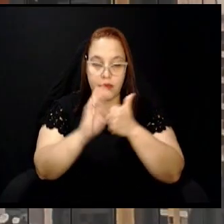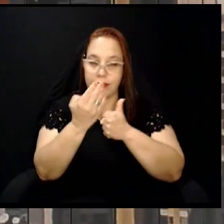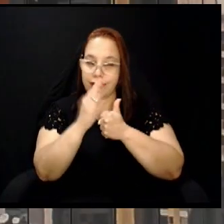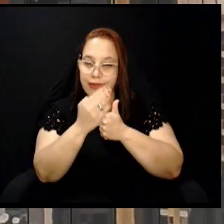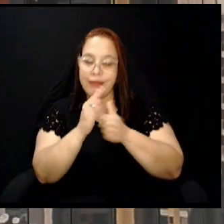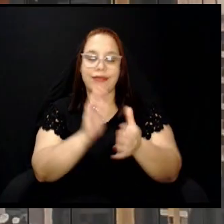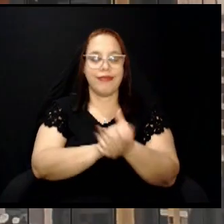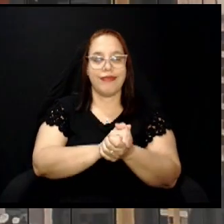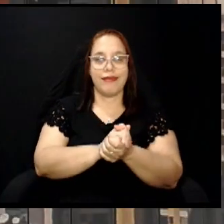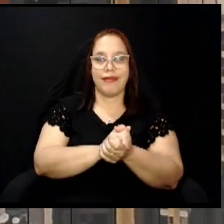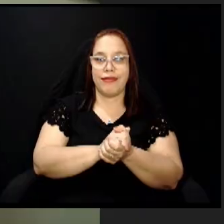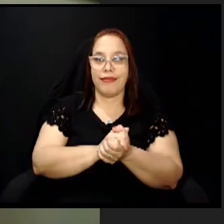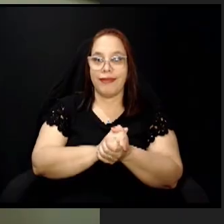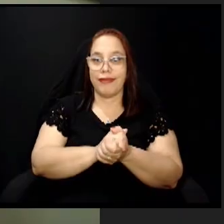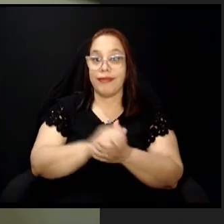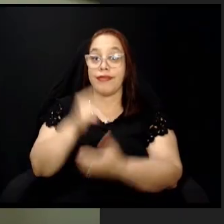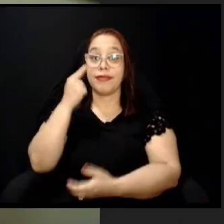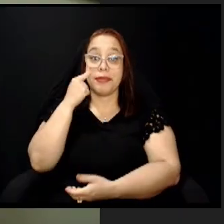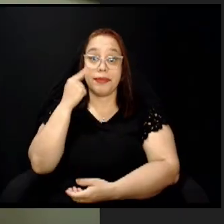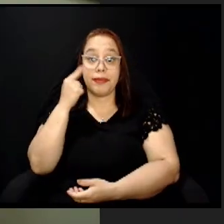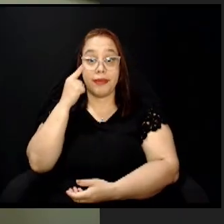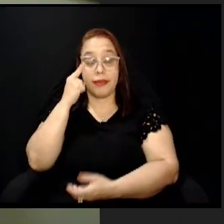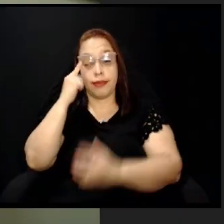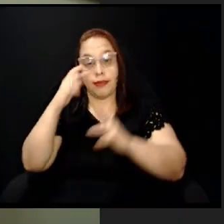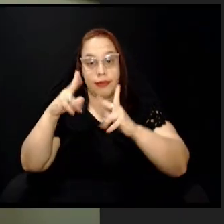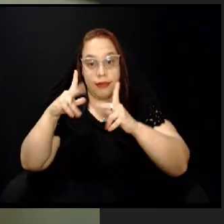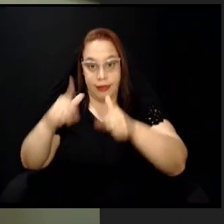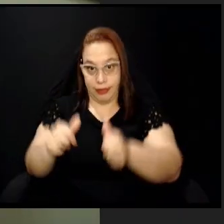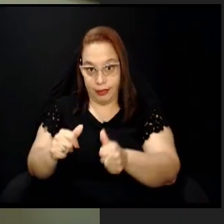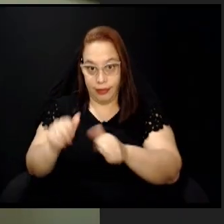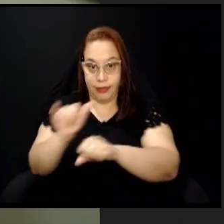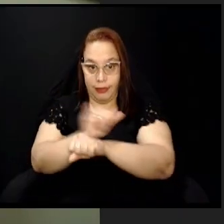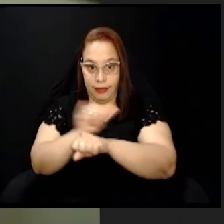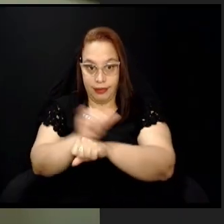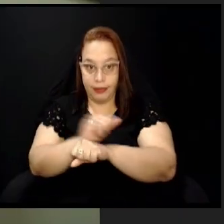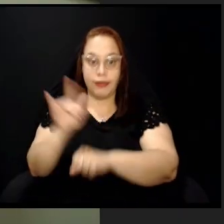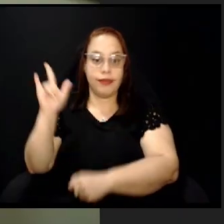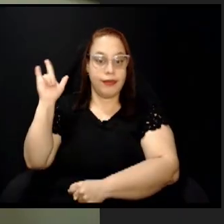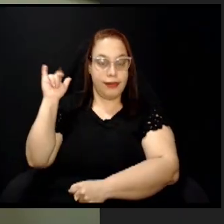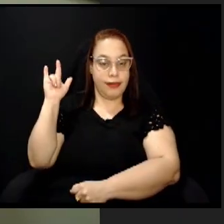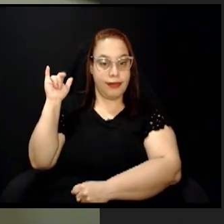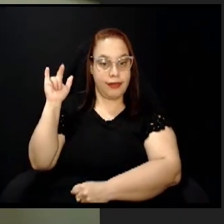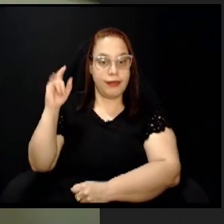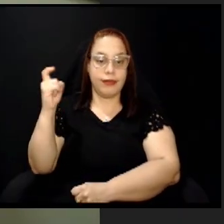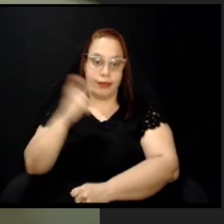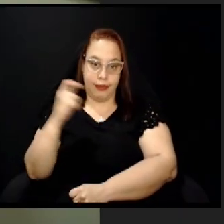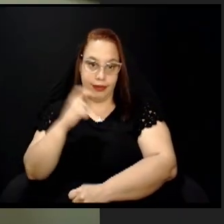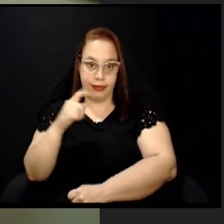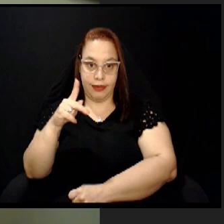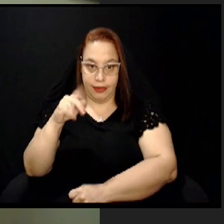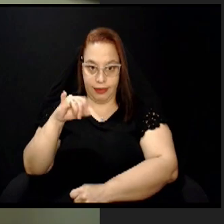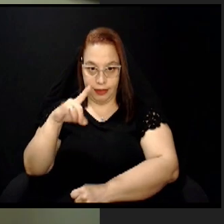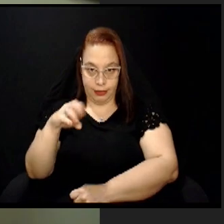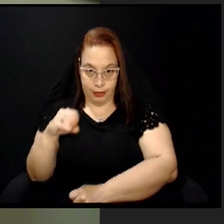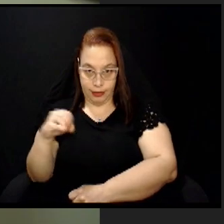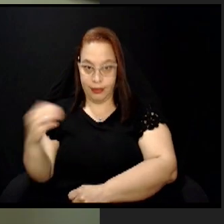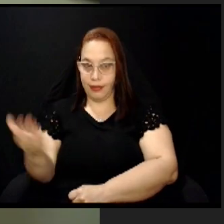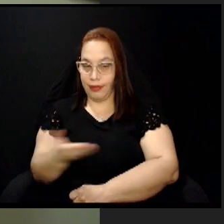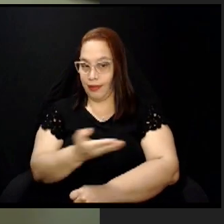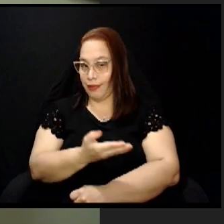biologia. Ó, em todas as redes, no YouTube, no Instagram e no TikTok, é Pido